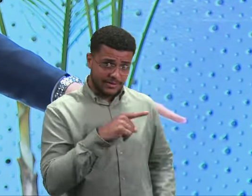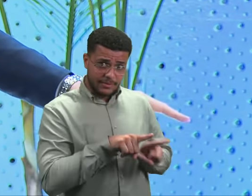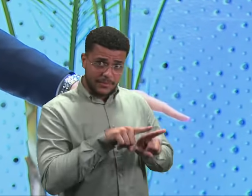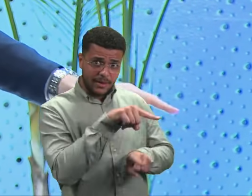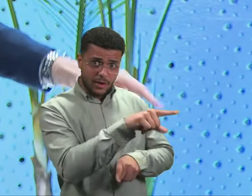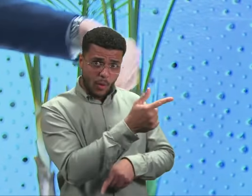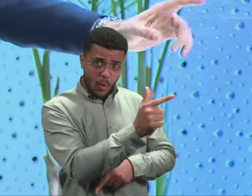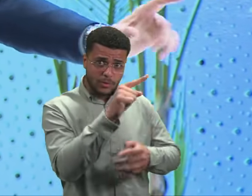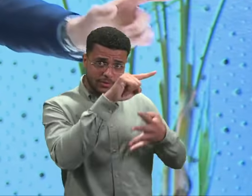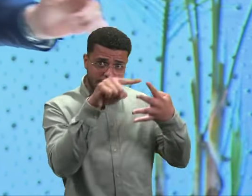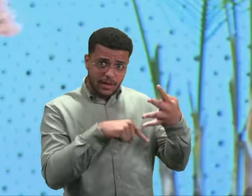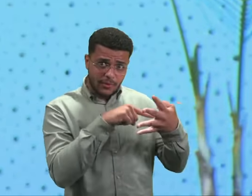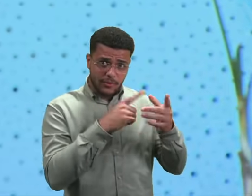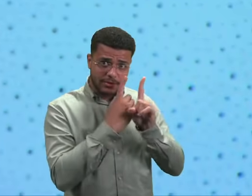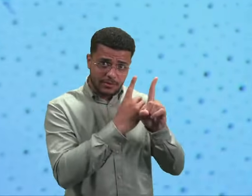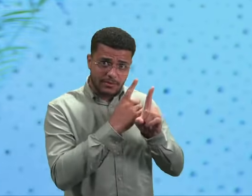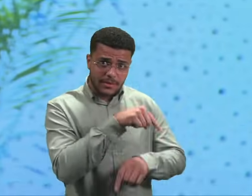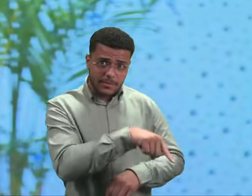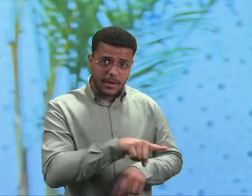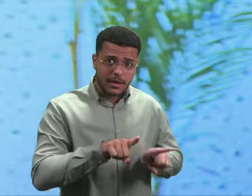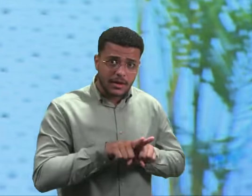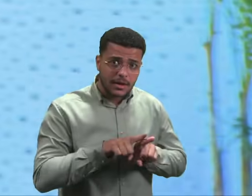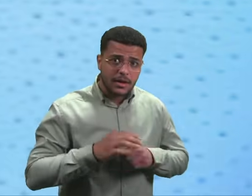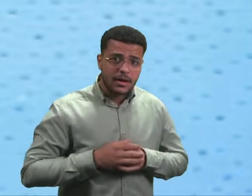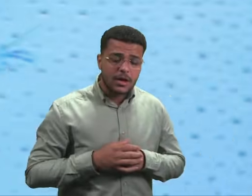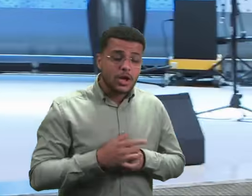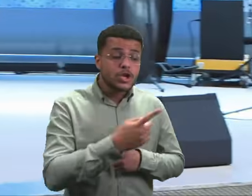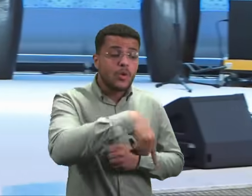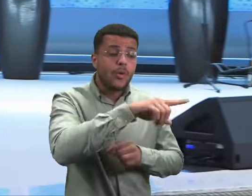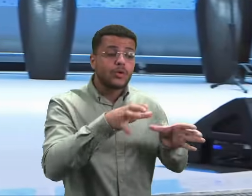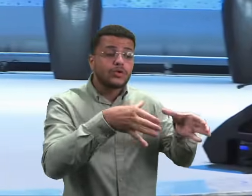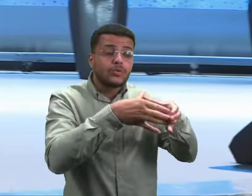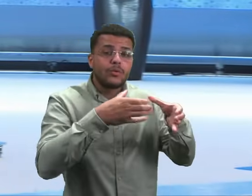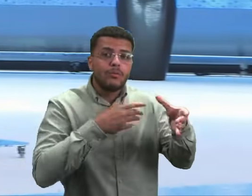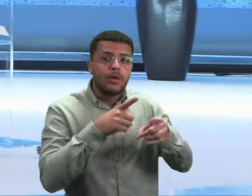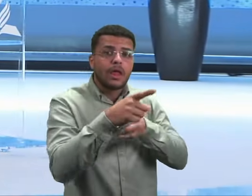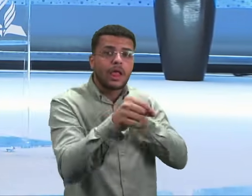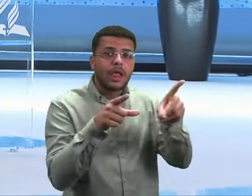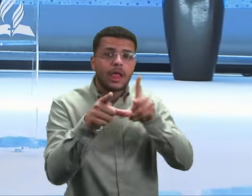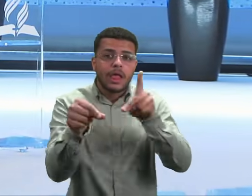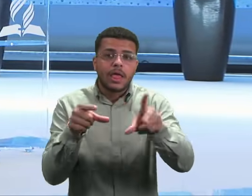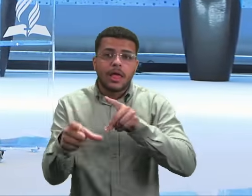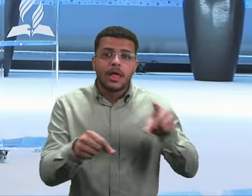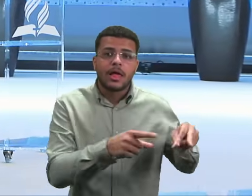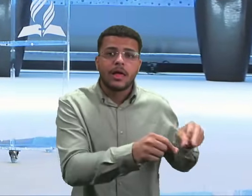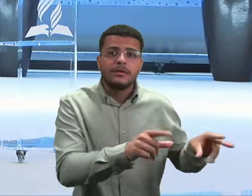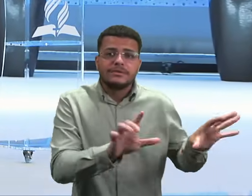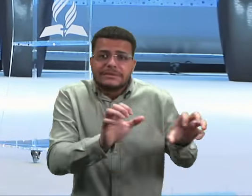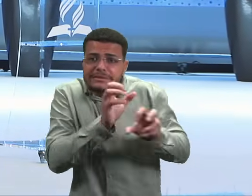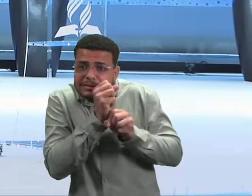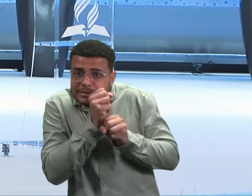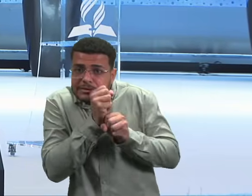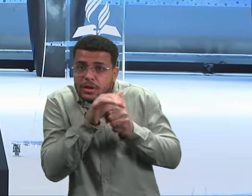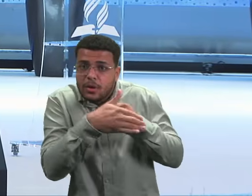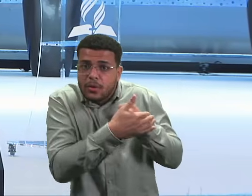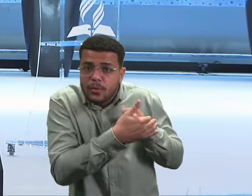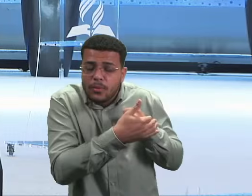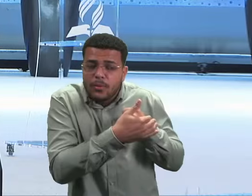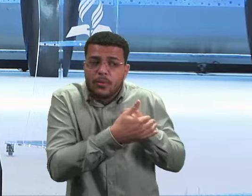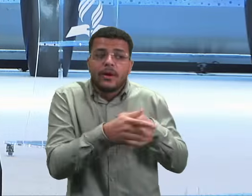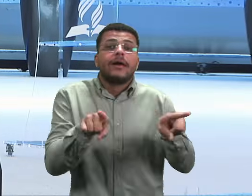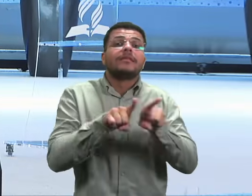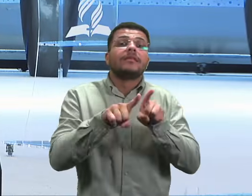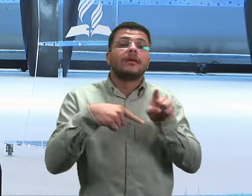foi? E quando todos eles fugiram e correram e se esconderam,